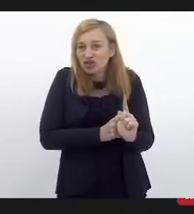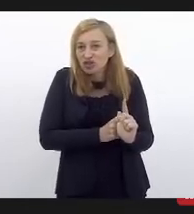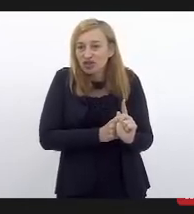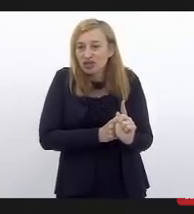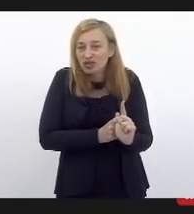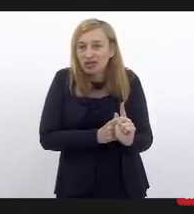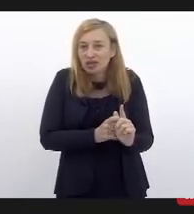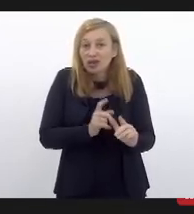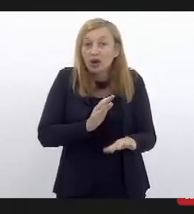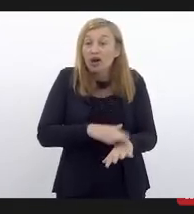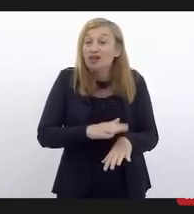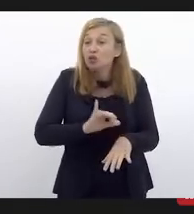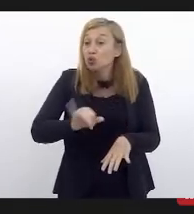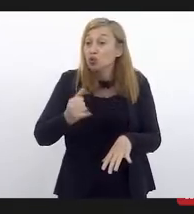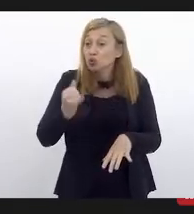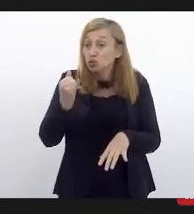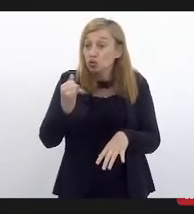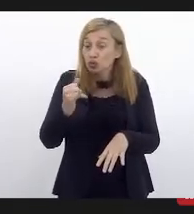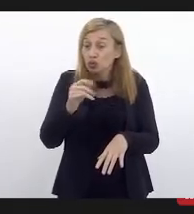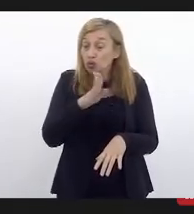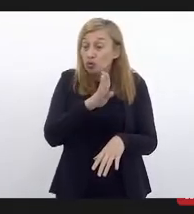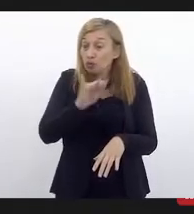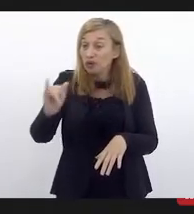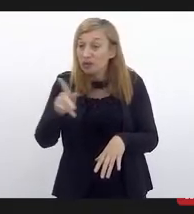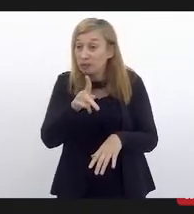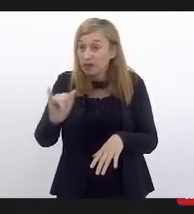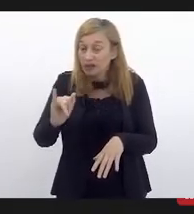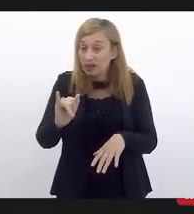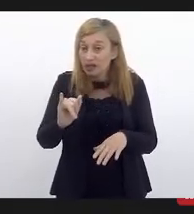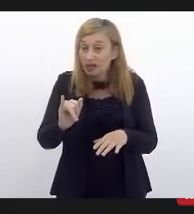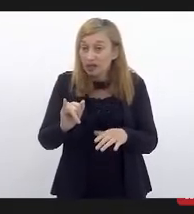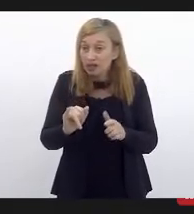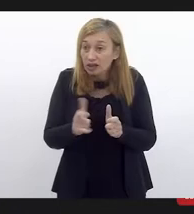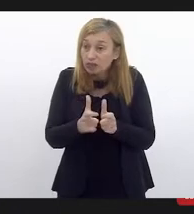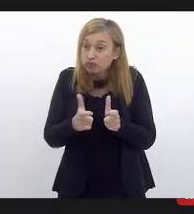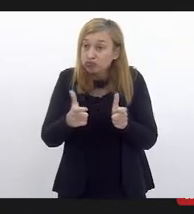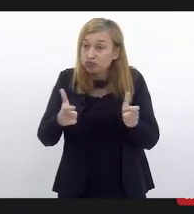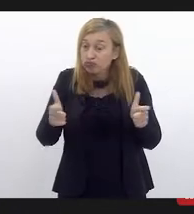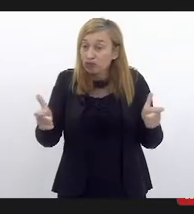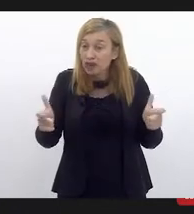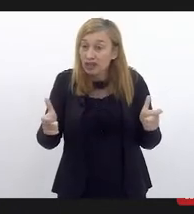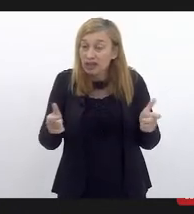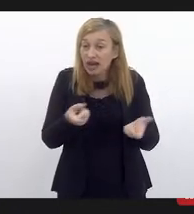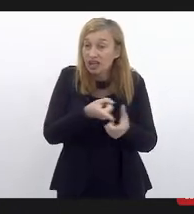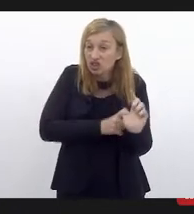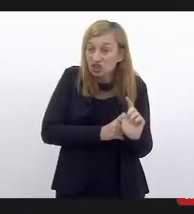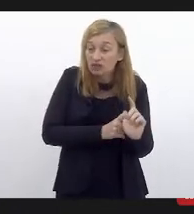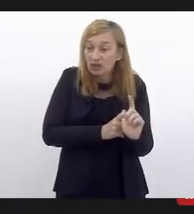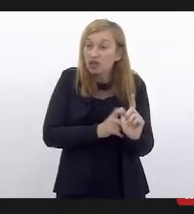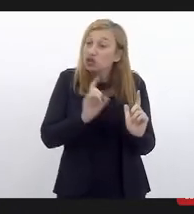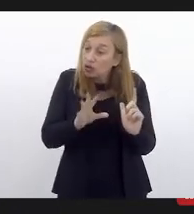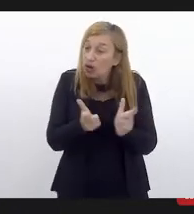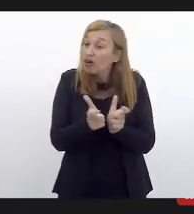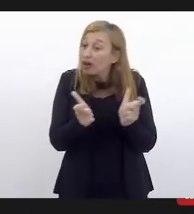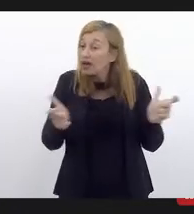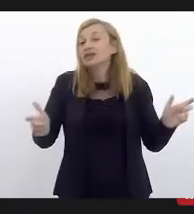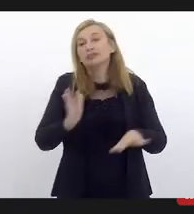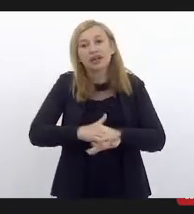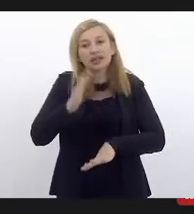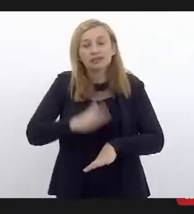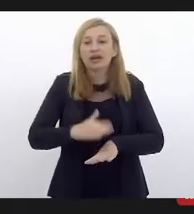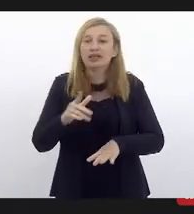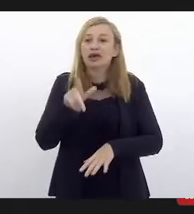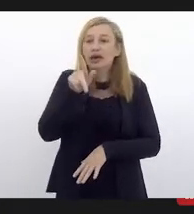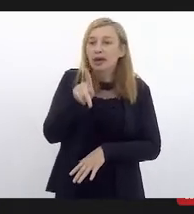crescer mais, porque eu gero menos receita do que o pagamento de juros. Então, isso é um efeito Ponzi,